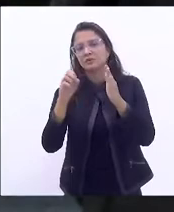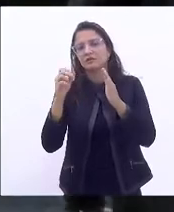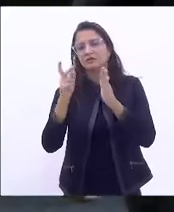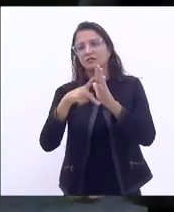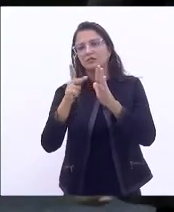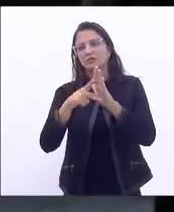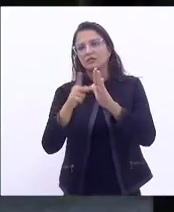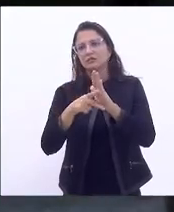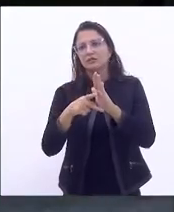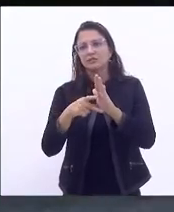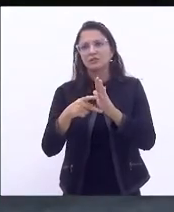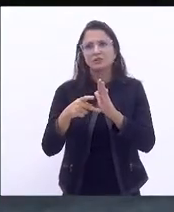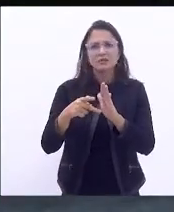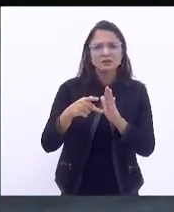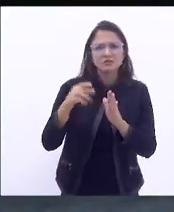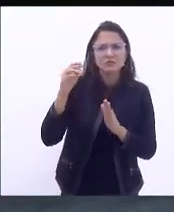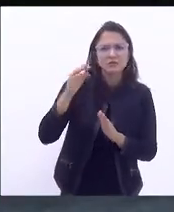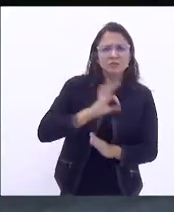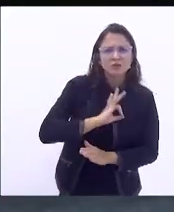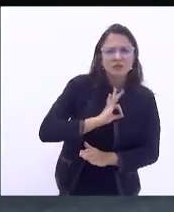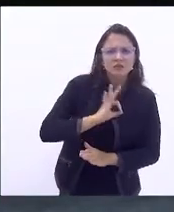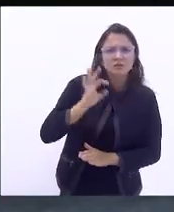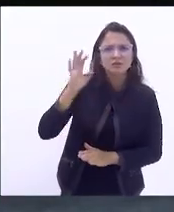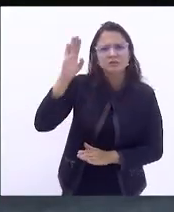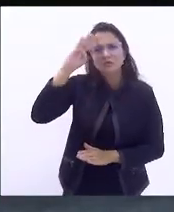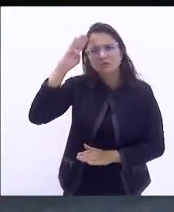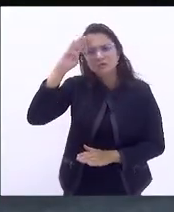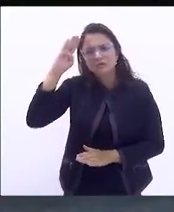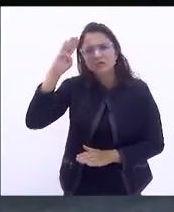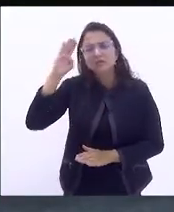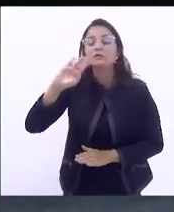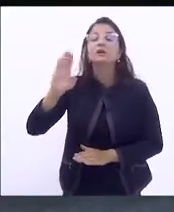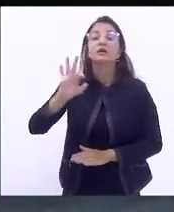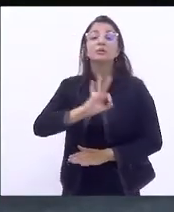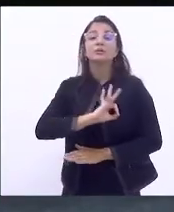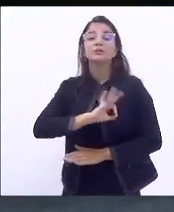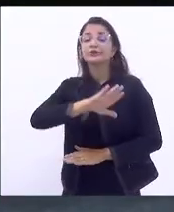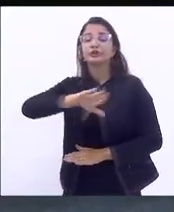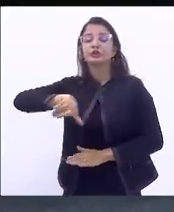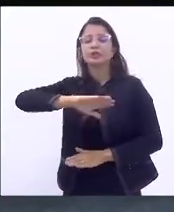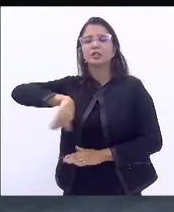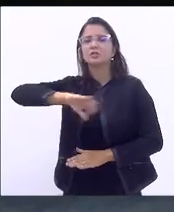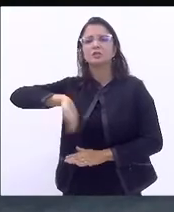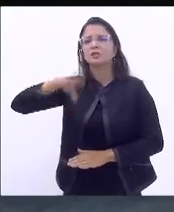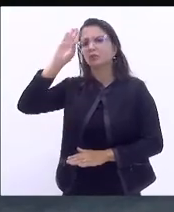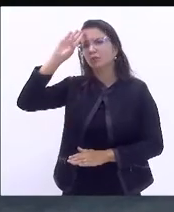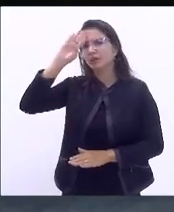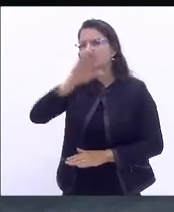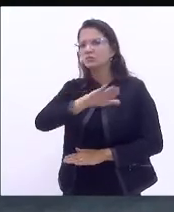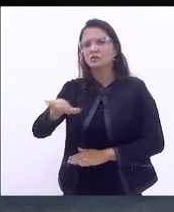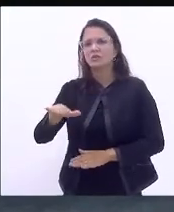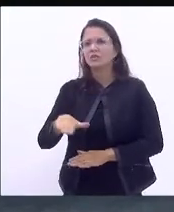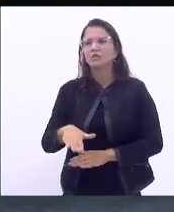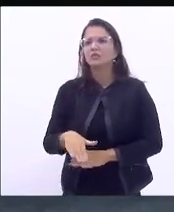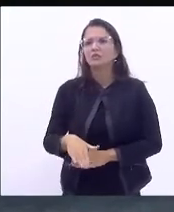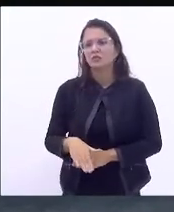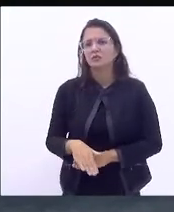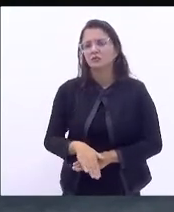sentido... É policial, momento. No sentido de retirar a polícia militar, é só corpo de bombeiros militares do Estado do Rio de Janeiro, presidente.